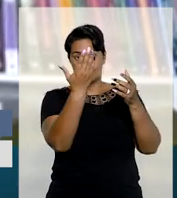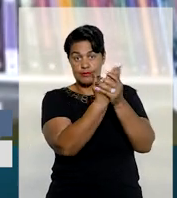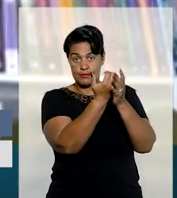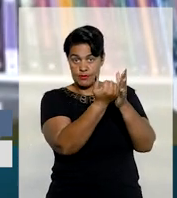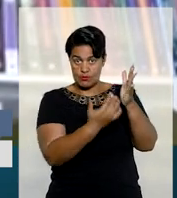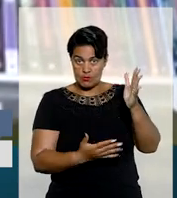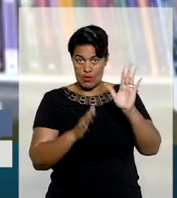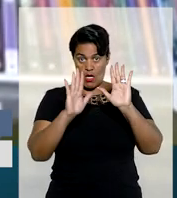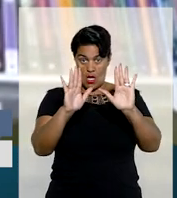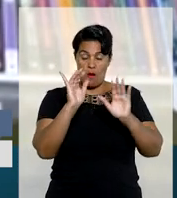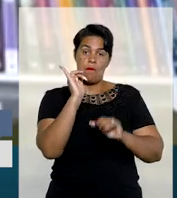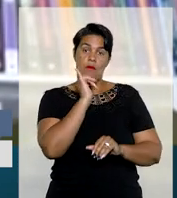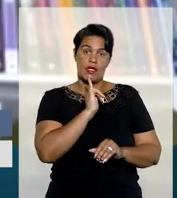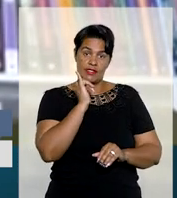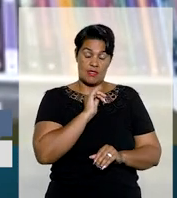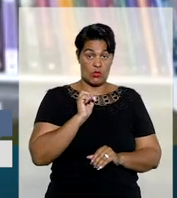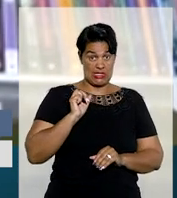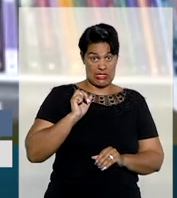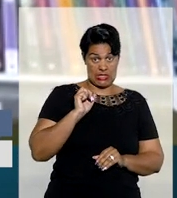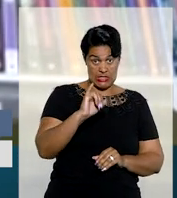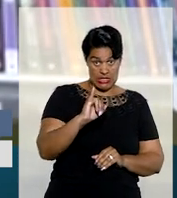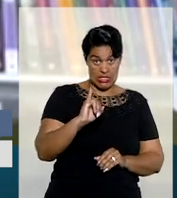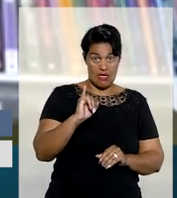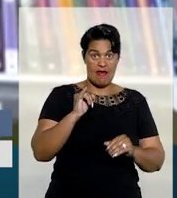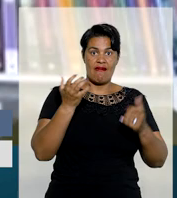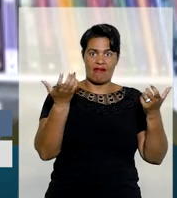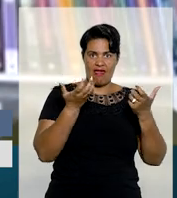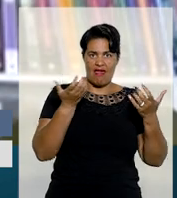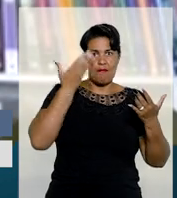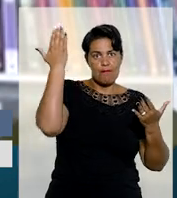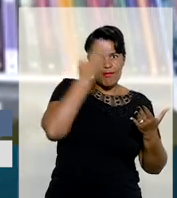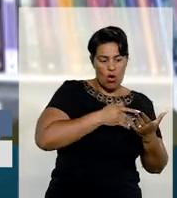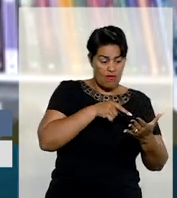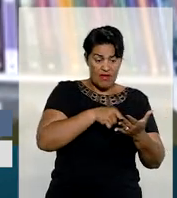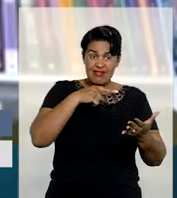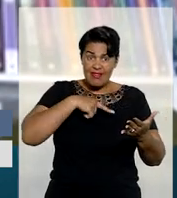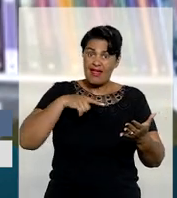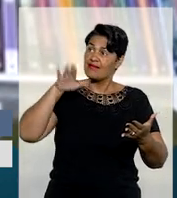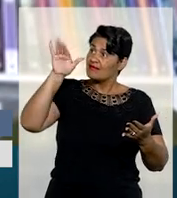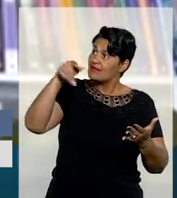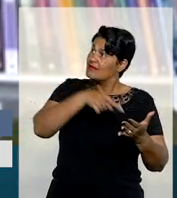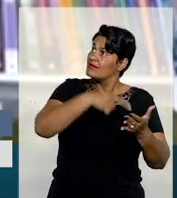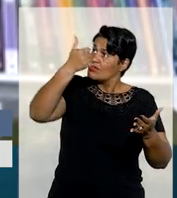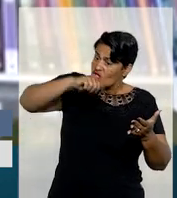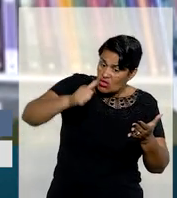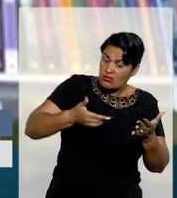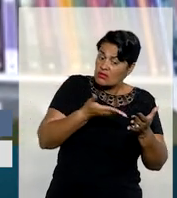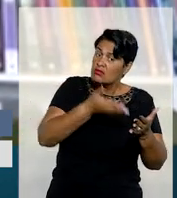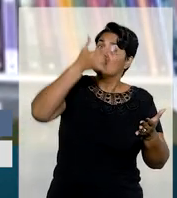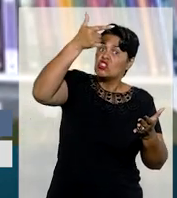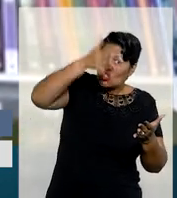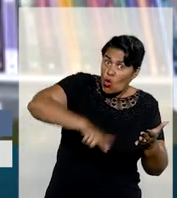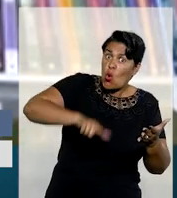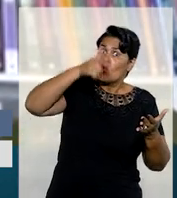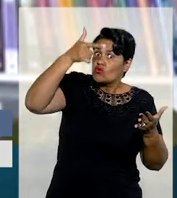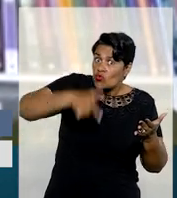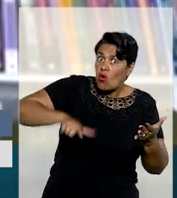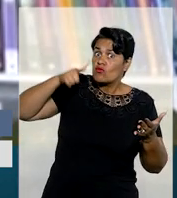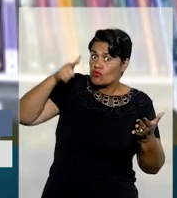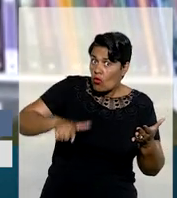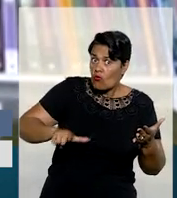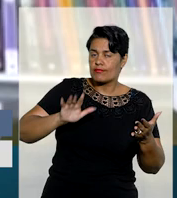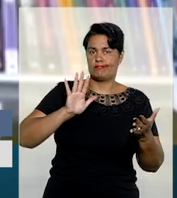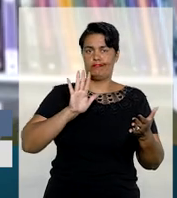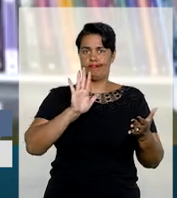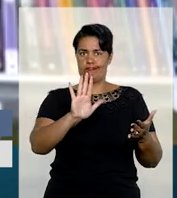a interposição dos embargos de declaração. No caso, quando nós pedimos para que uma prova seja revalorada, para que uma nova